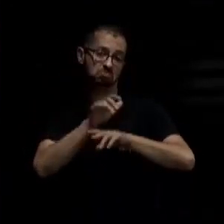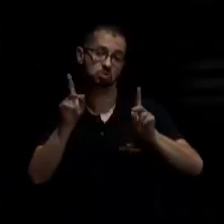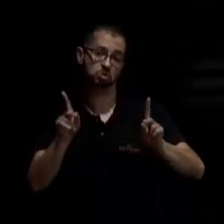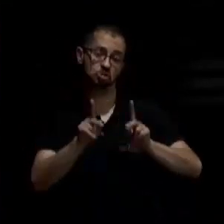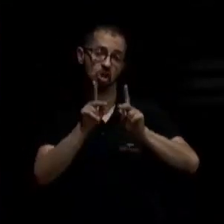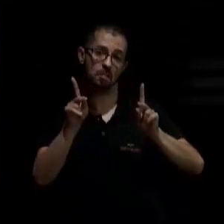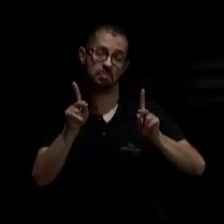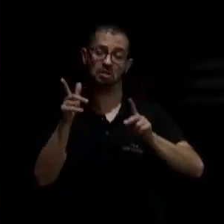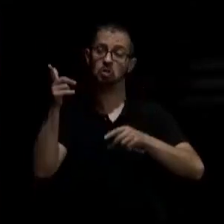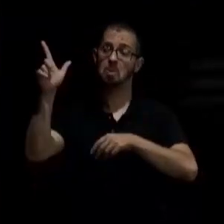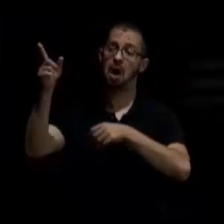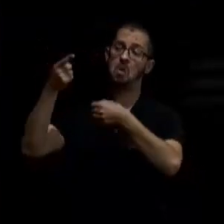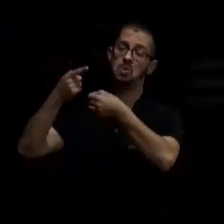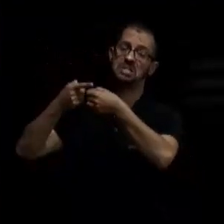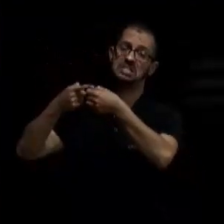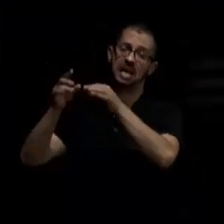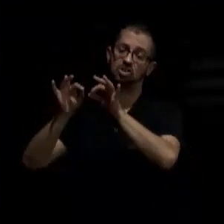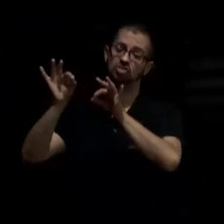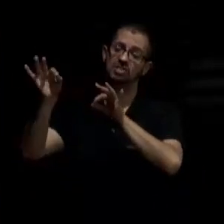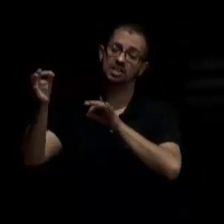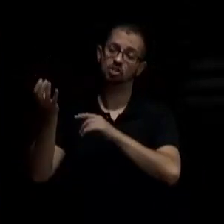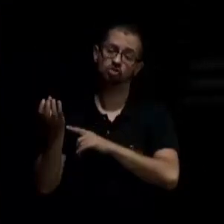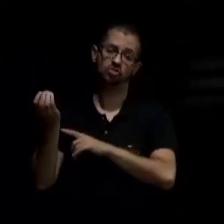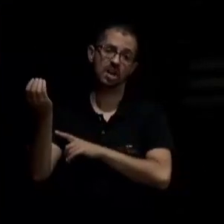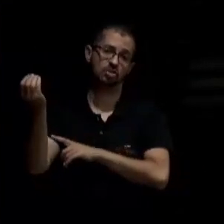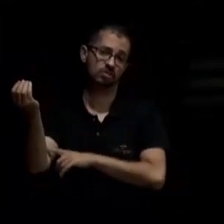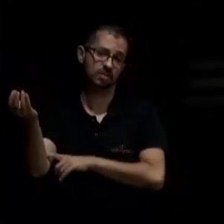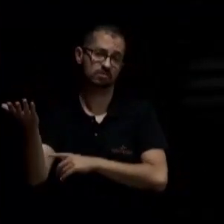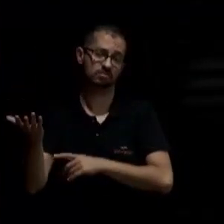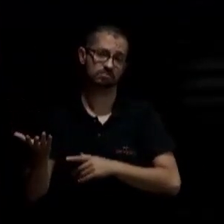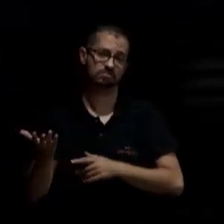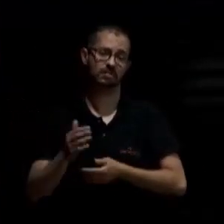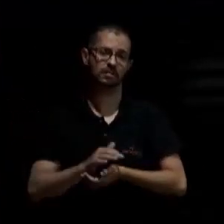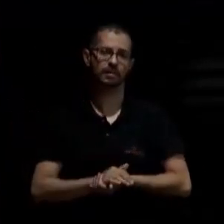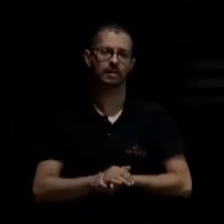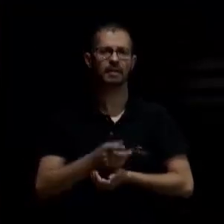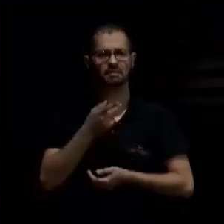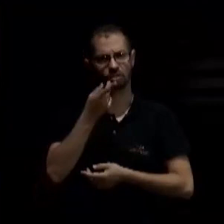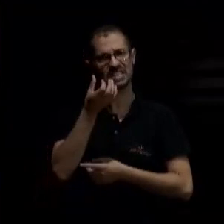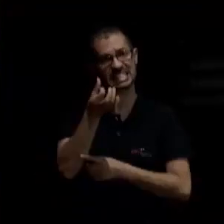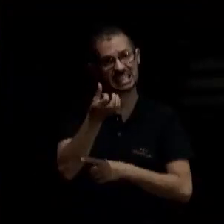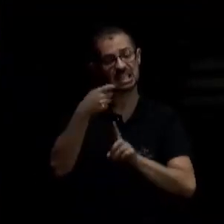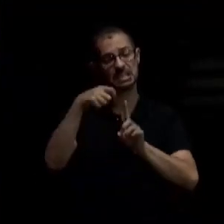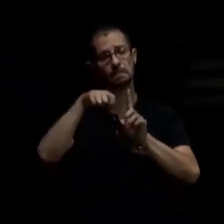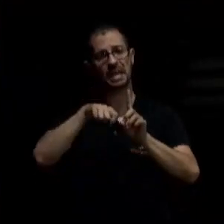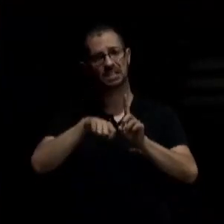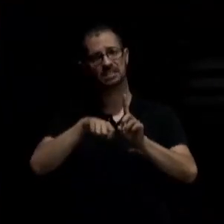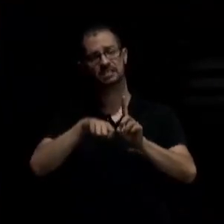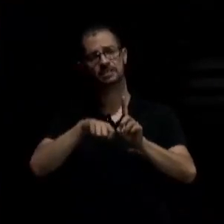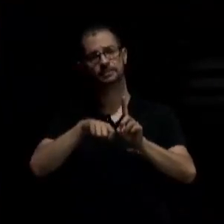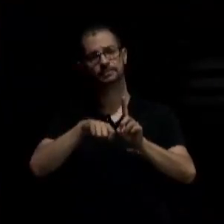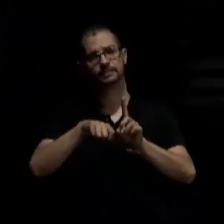numa outra cidade mais distante, fazendo uma viagem. Ele disse que dentro de 6 meses,